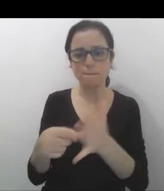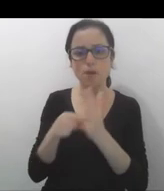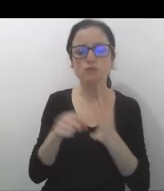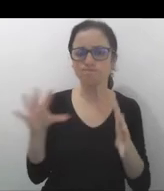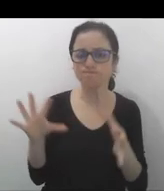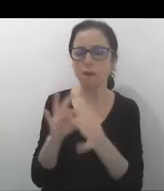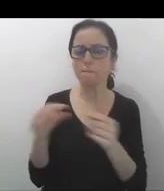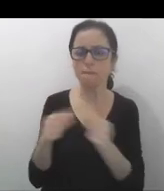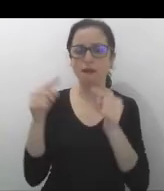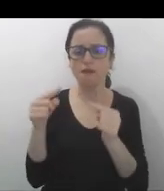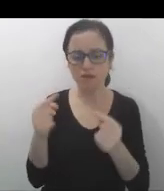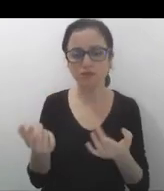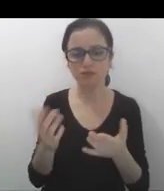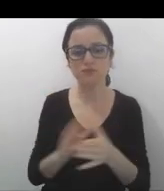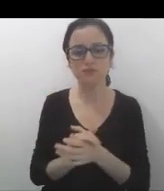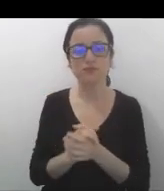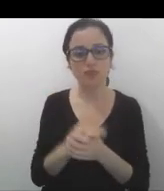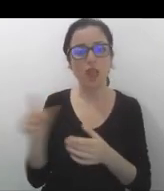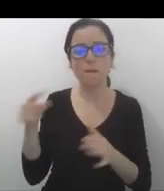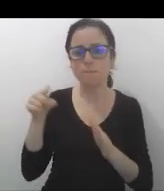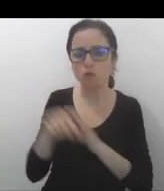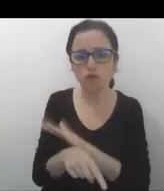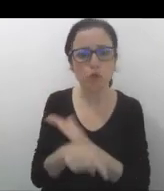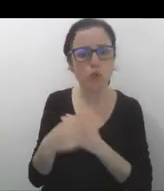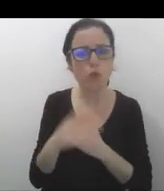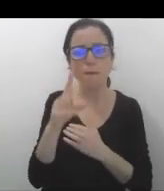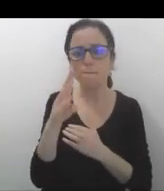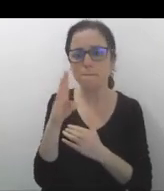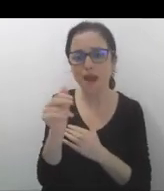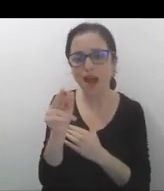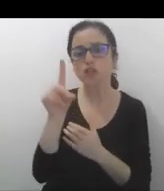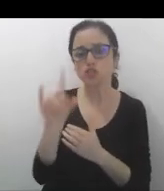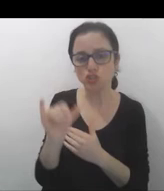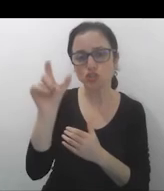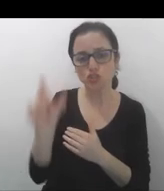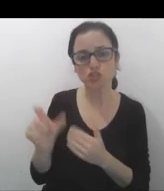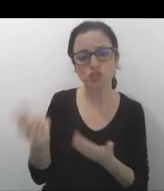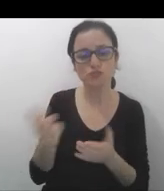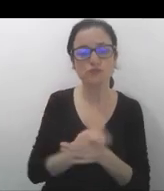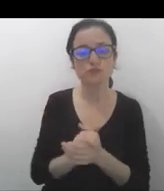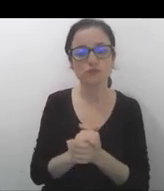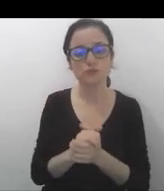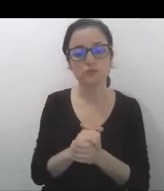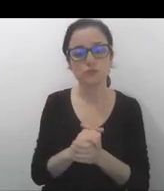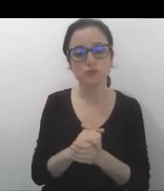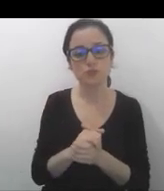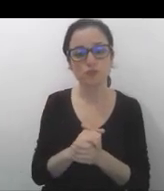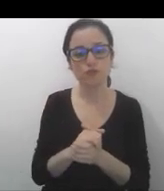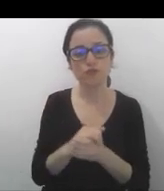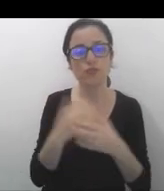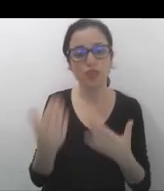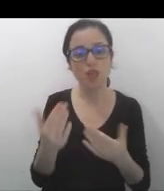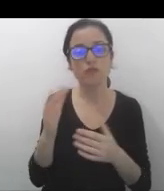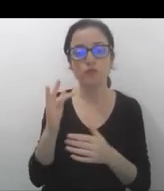australiana que mostra esse vínculo muito, muito profundo